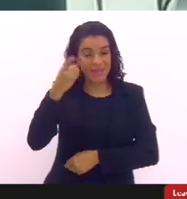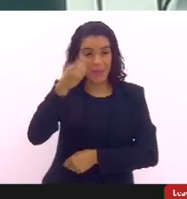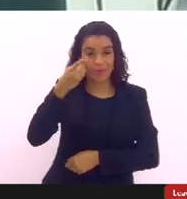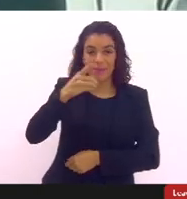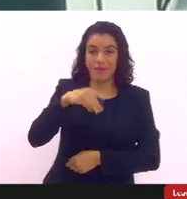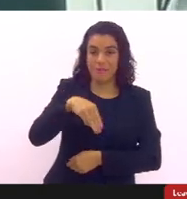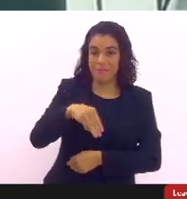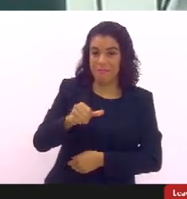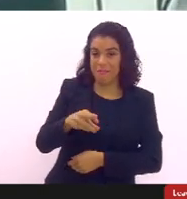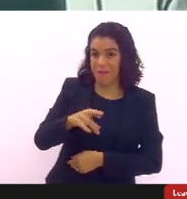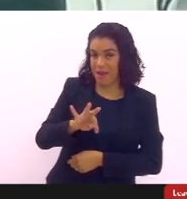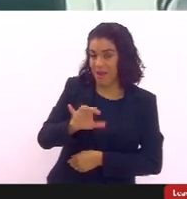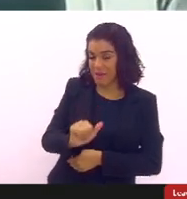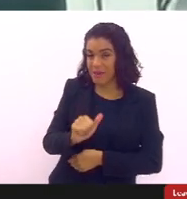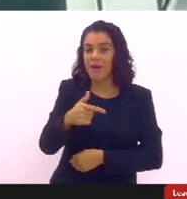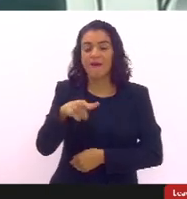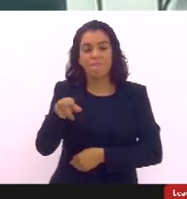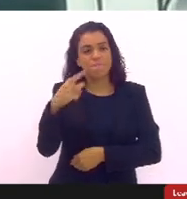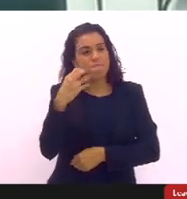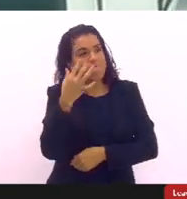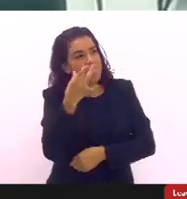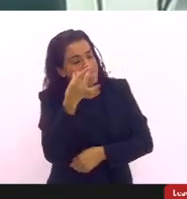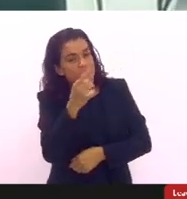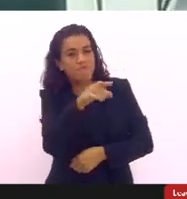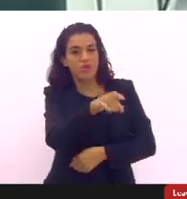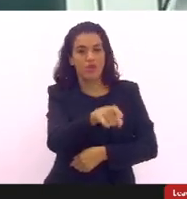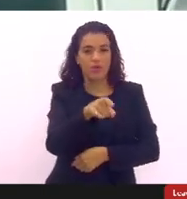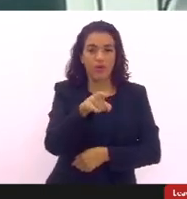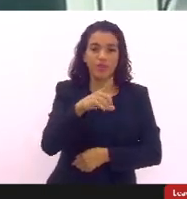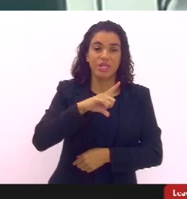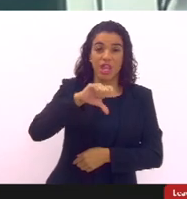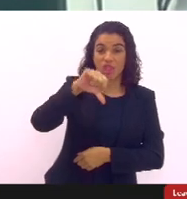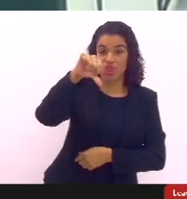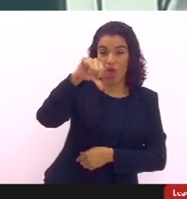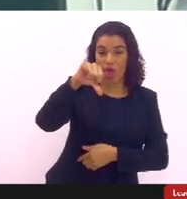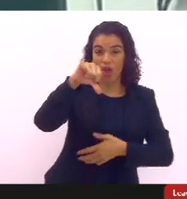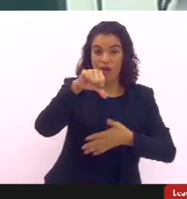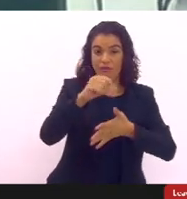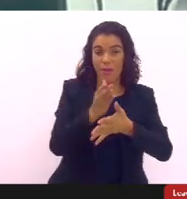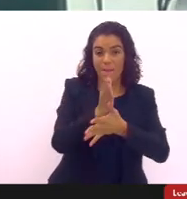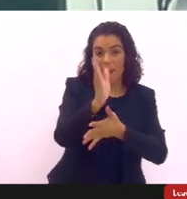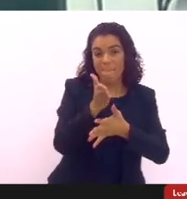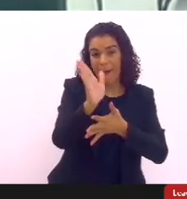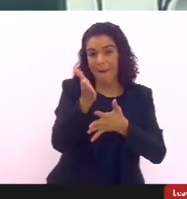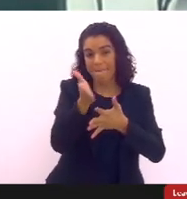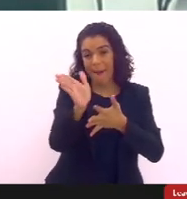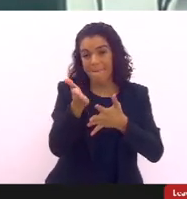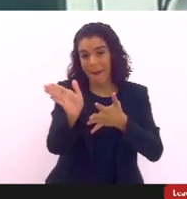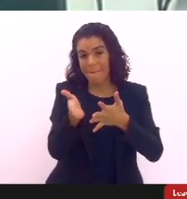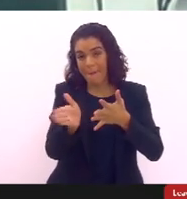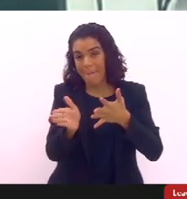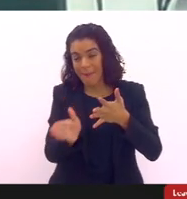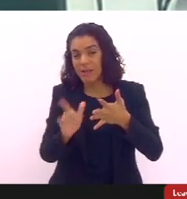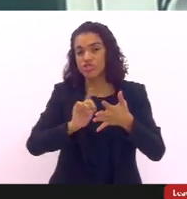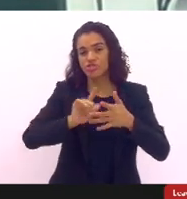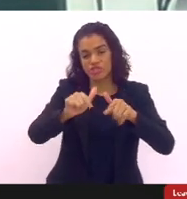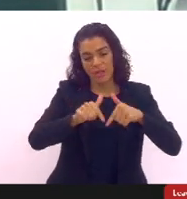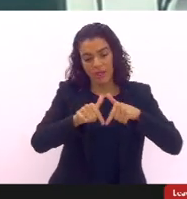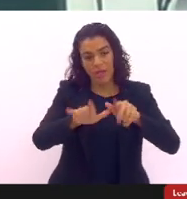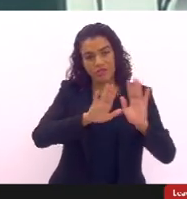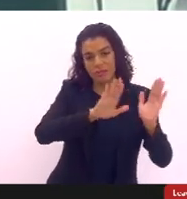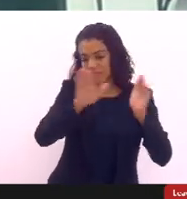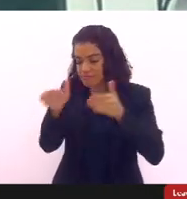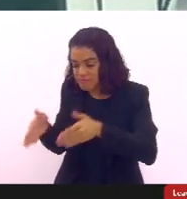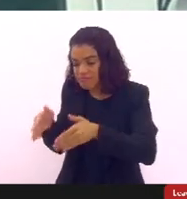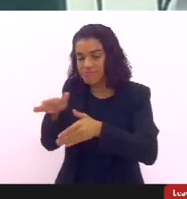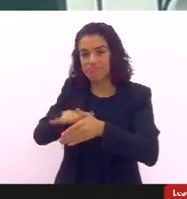designado o recurso. A gente fez uma apresentação onde nós tínhamos 9 eixos, e dentro desses 9 eixos tinham ações voltadas